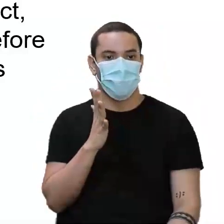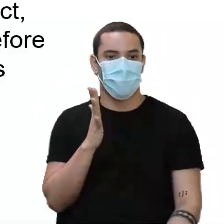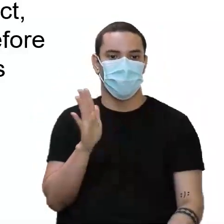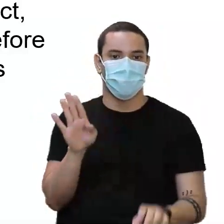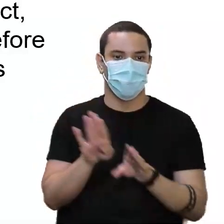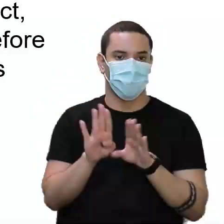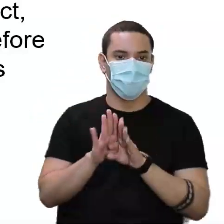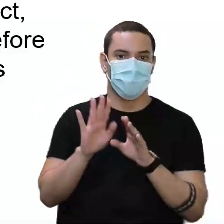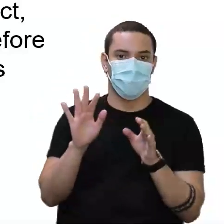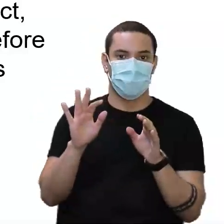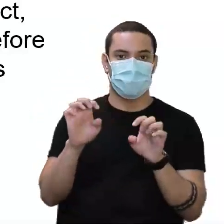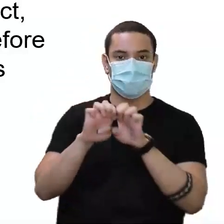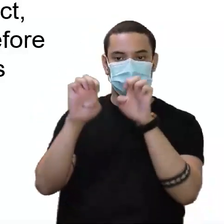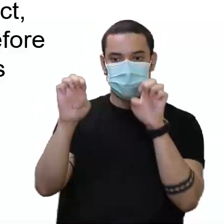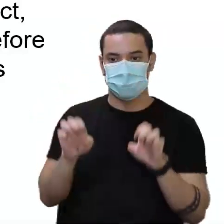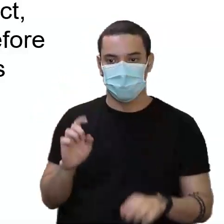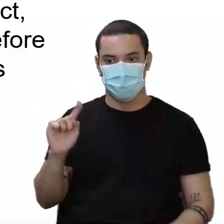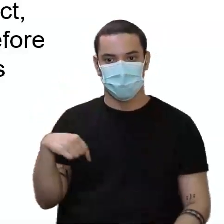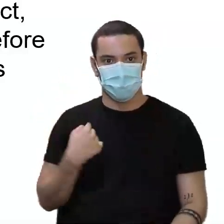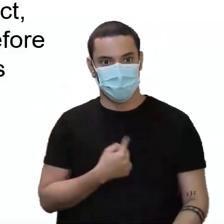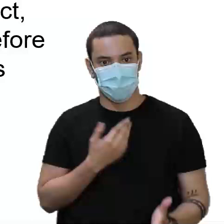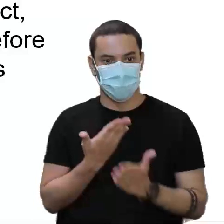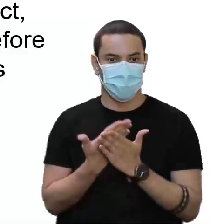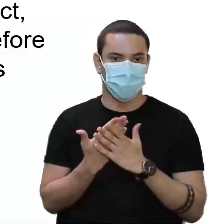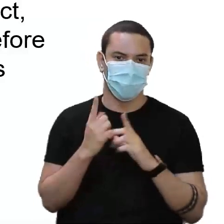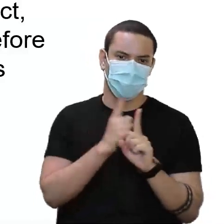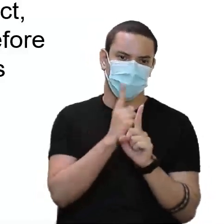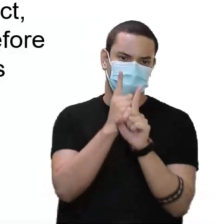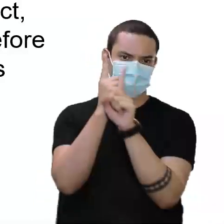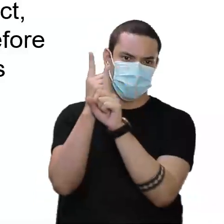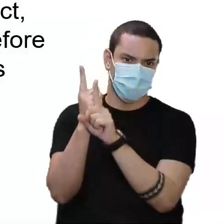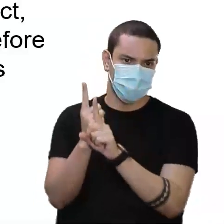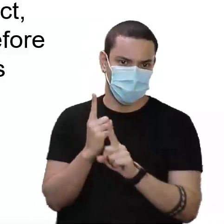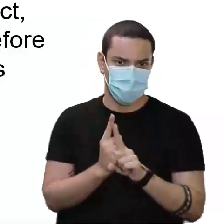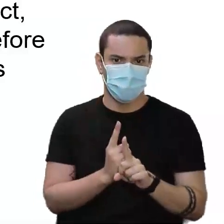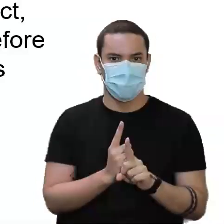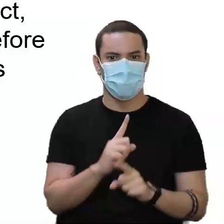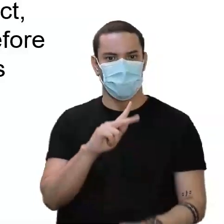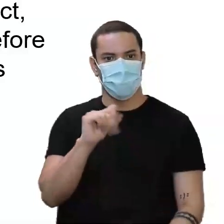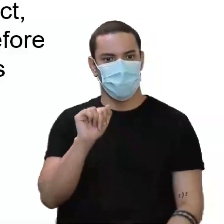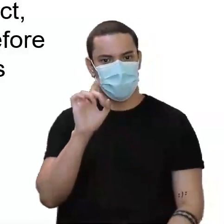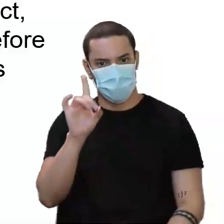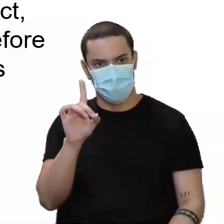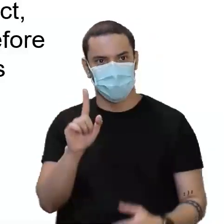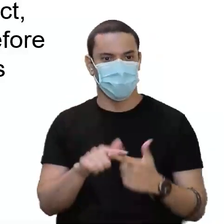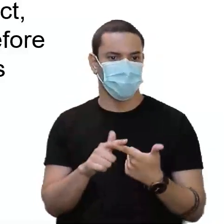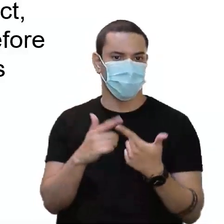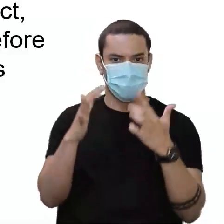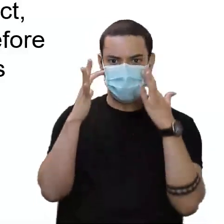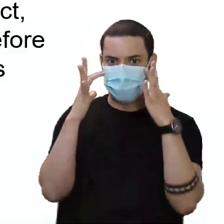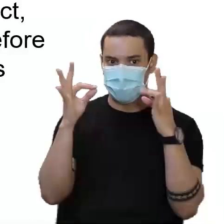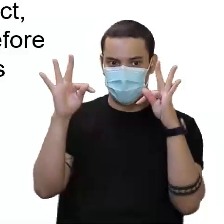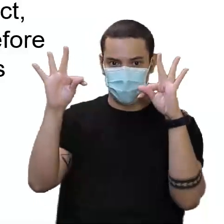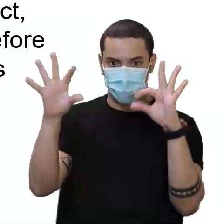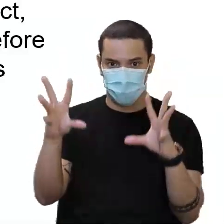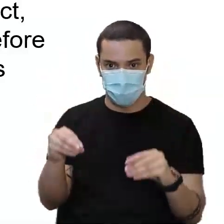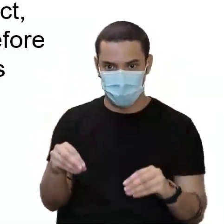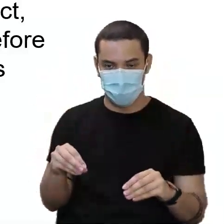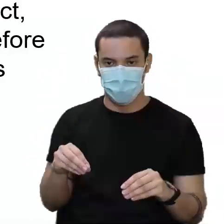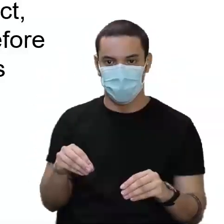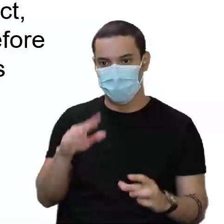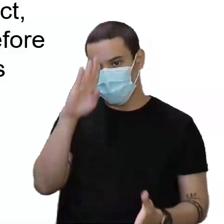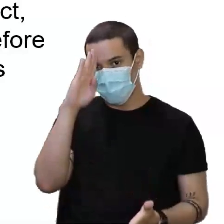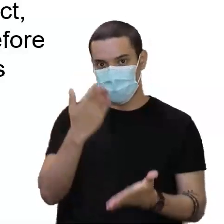as estruturas que a gente estudou hoje, vai reconhecendo, viu o head ali, presta atenção. Eu acho que eu deixei passar uma coisa